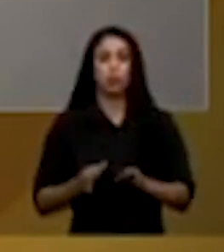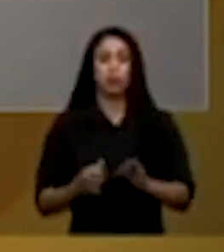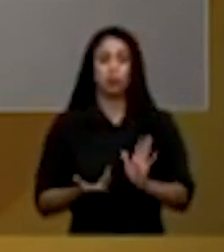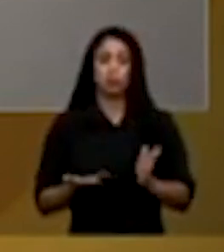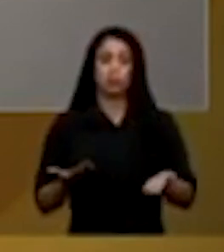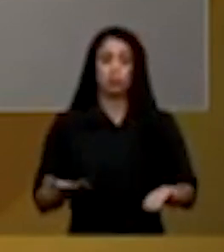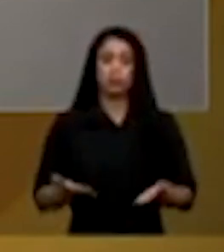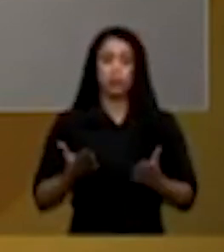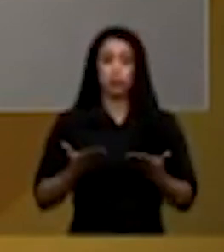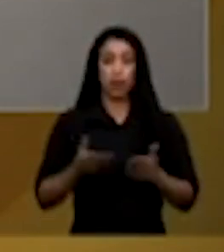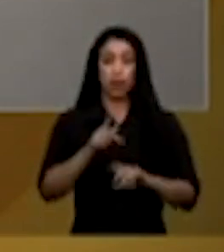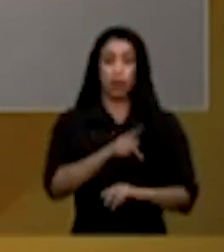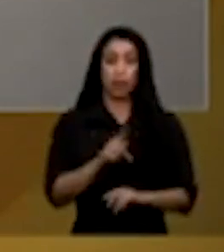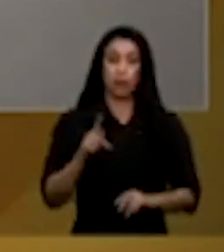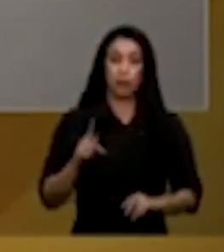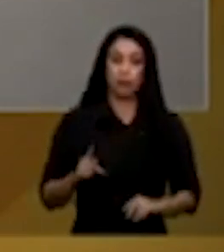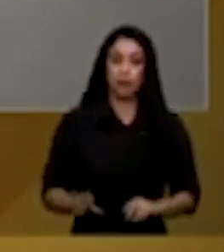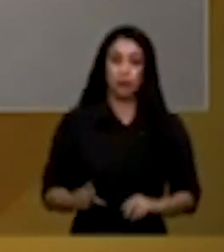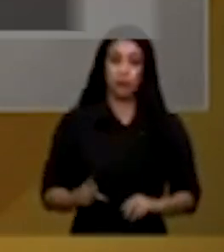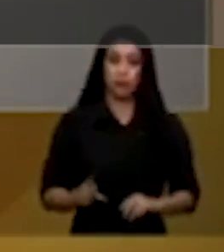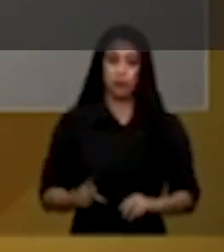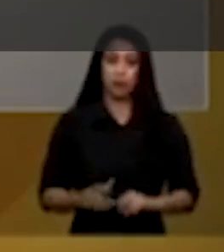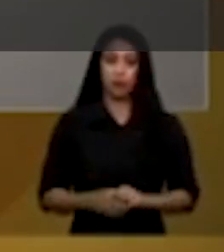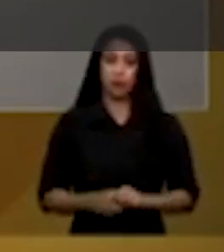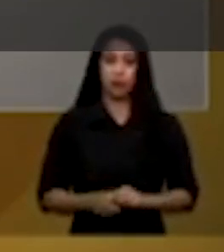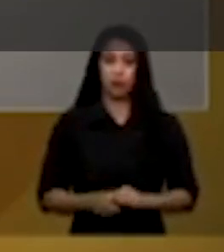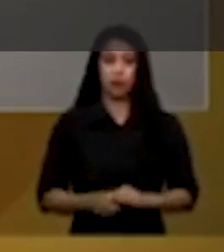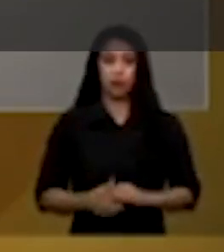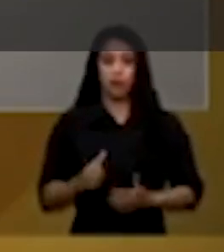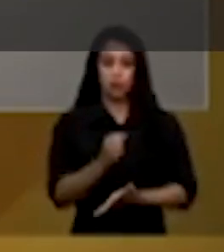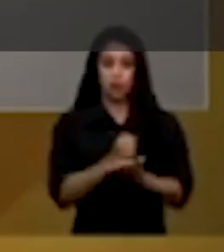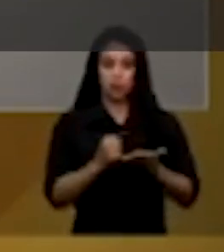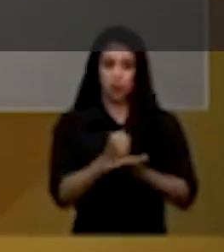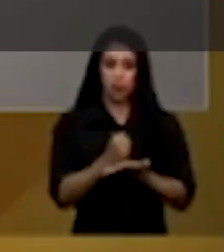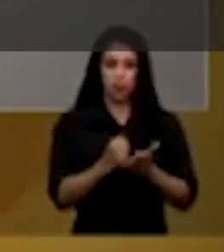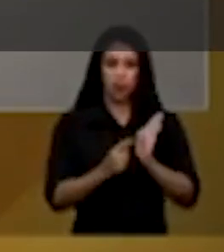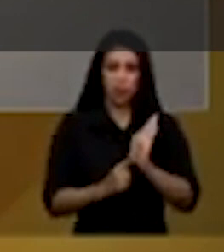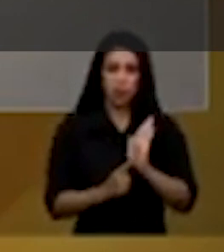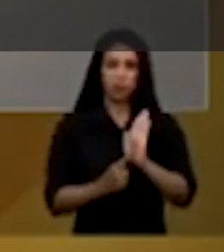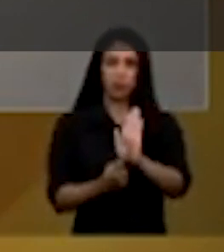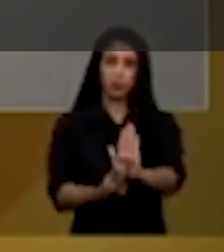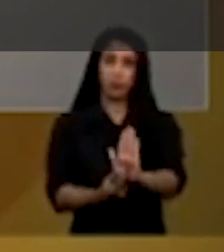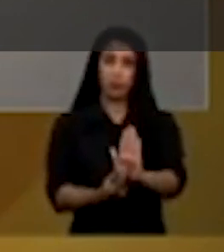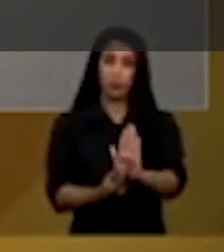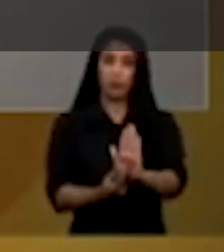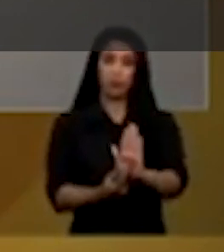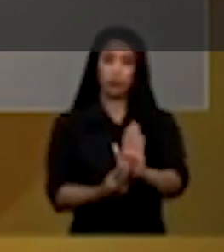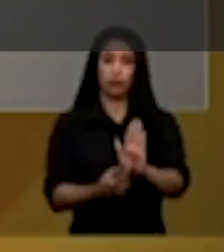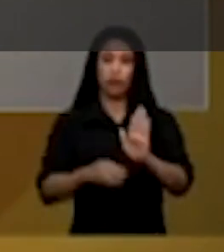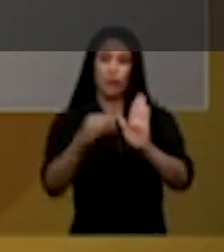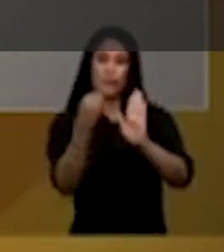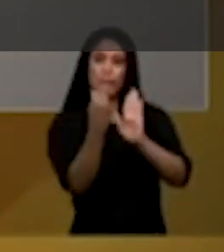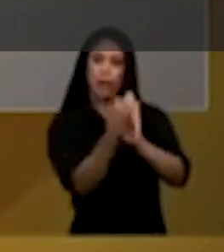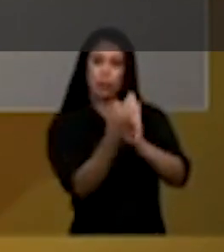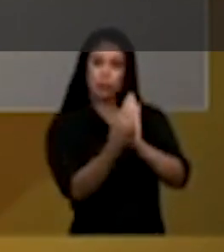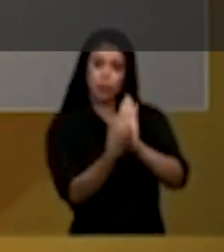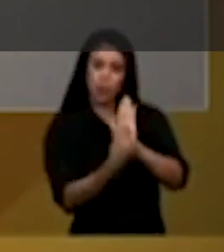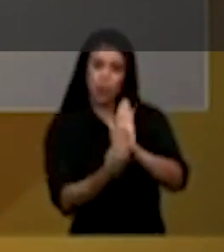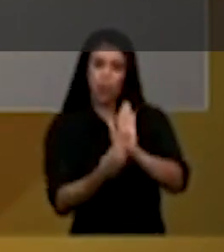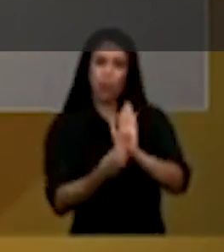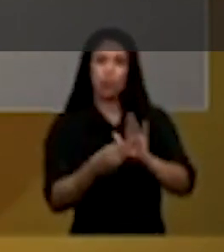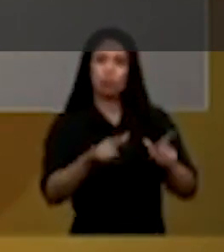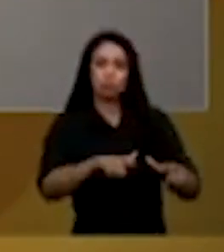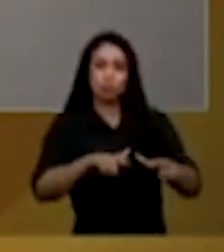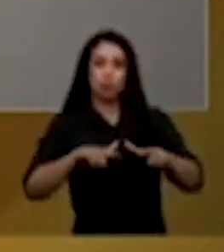o presidente é que eles fundamentos apresentados pelos dados que constam até